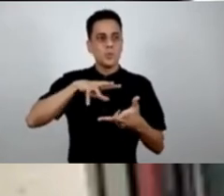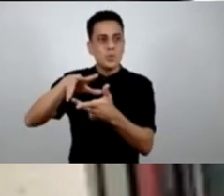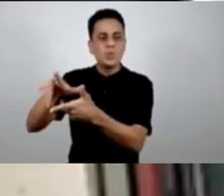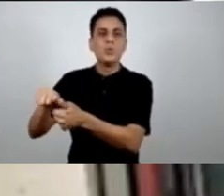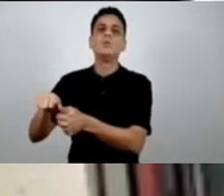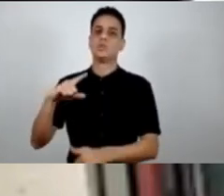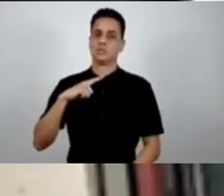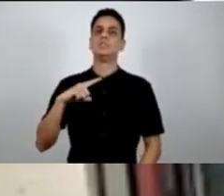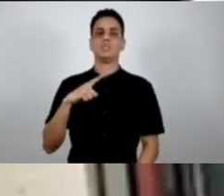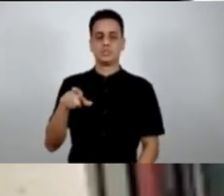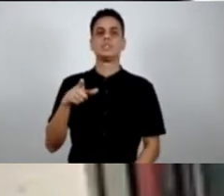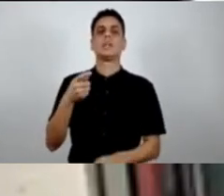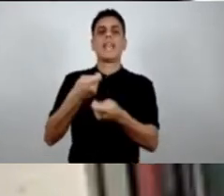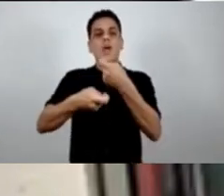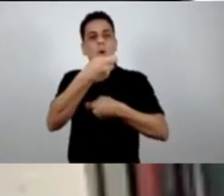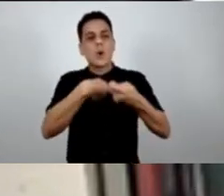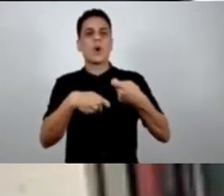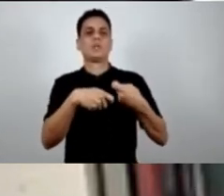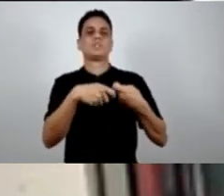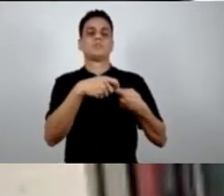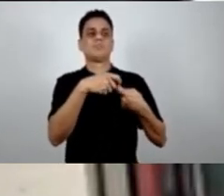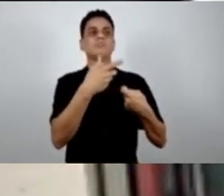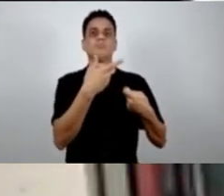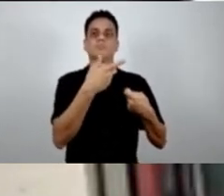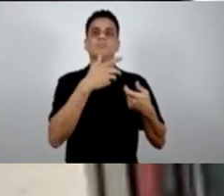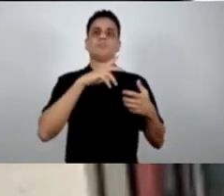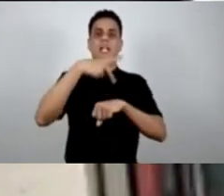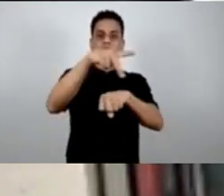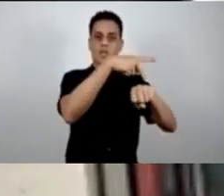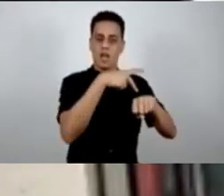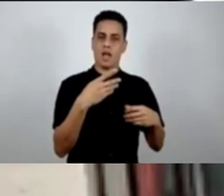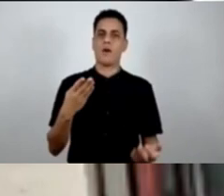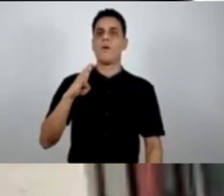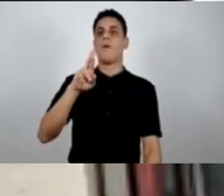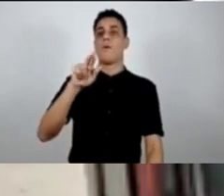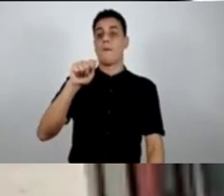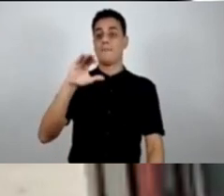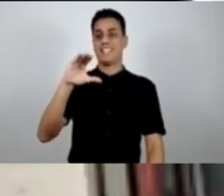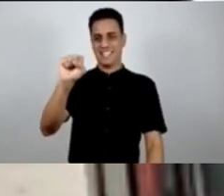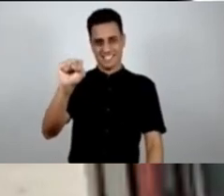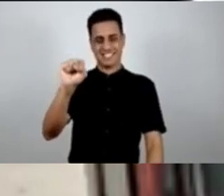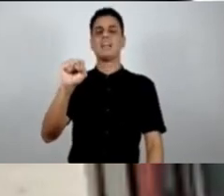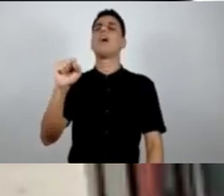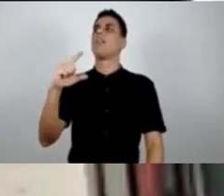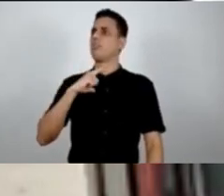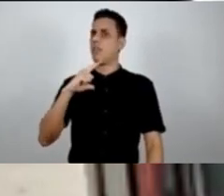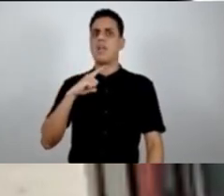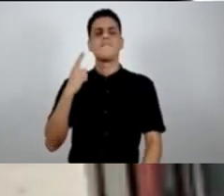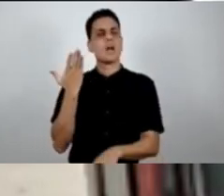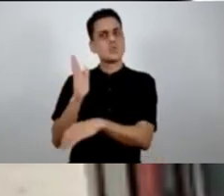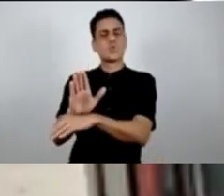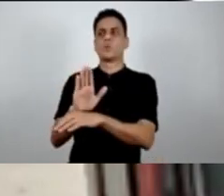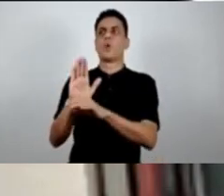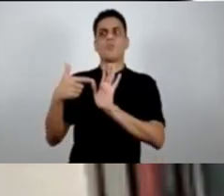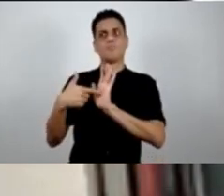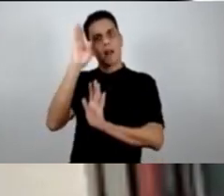protagonismo nas negociações comerciais internacionais. O BRICS deu muita imagem ao